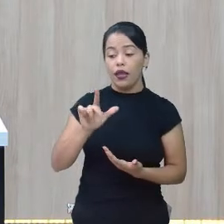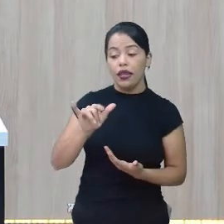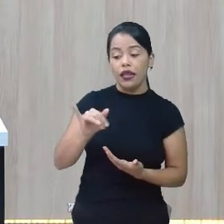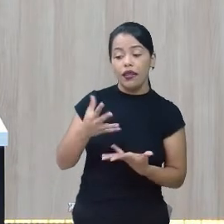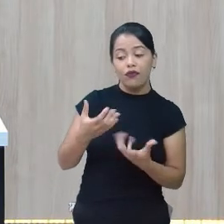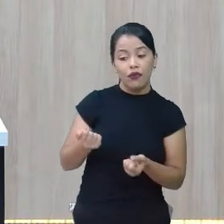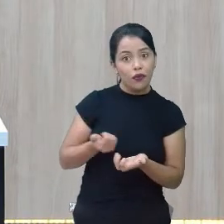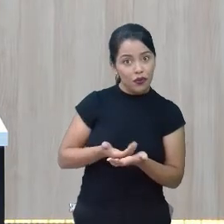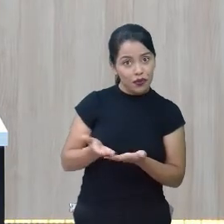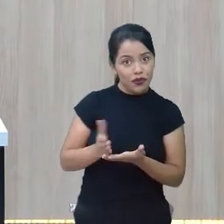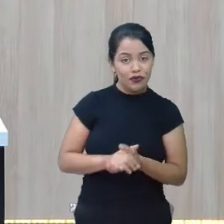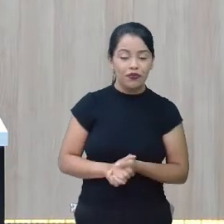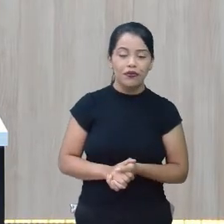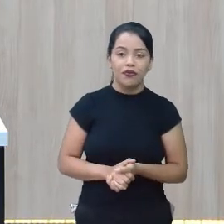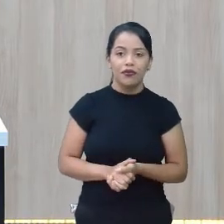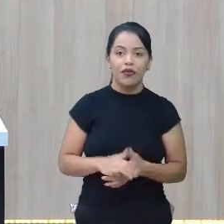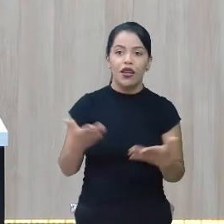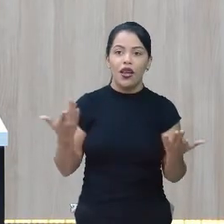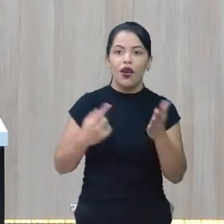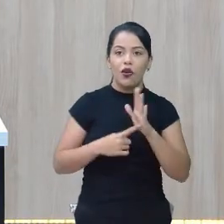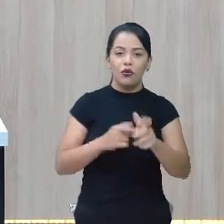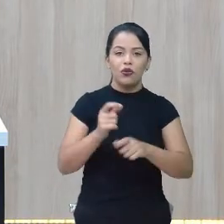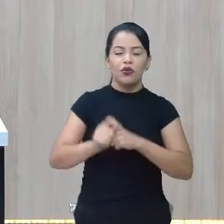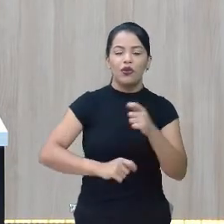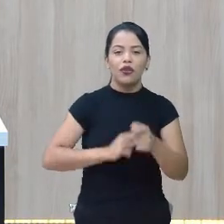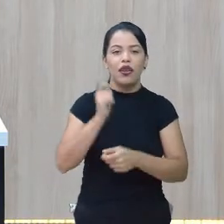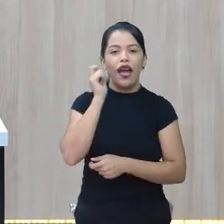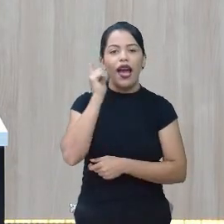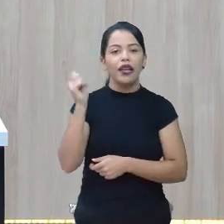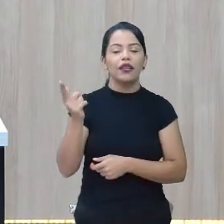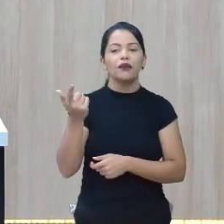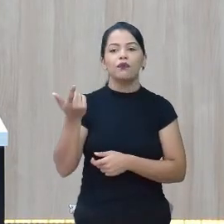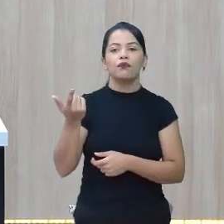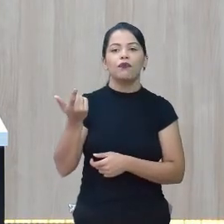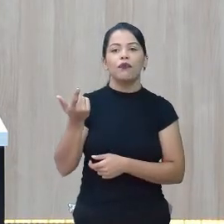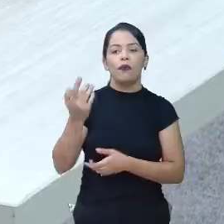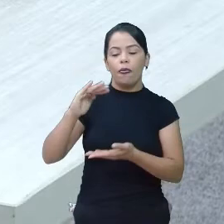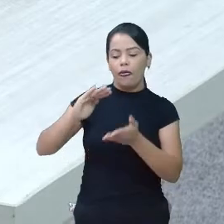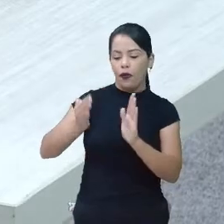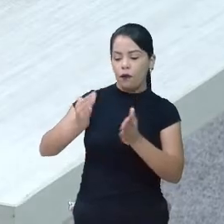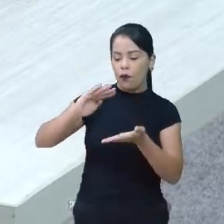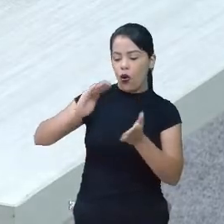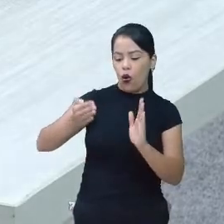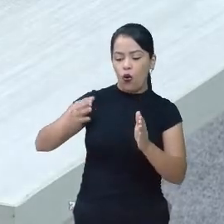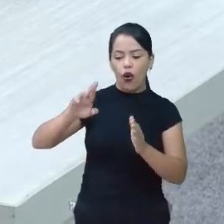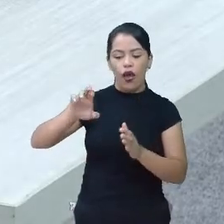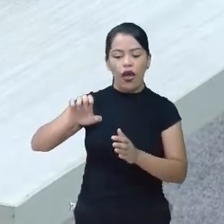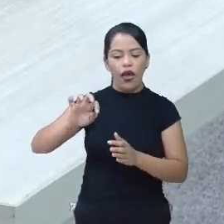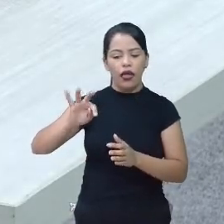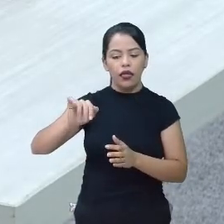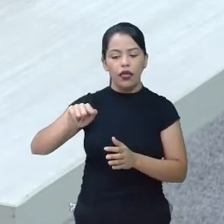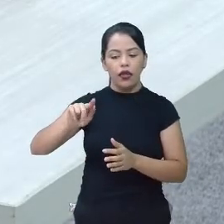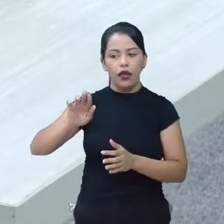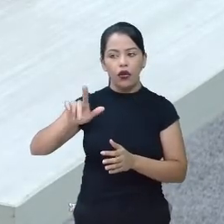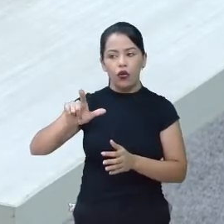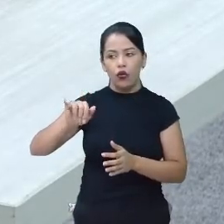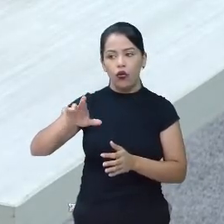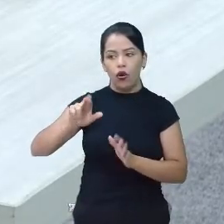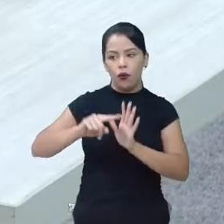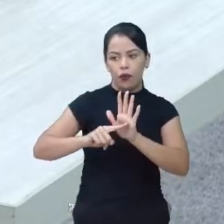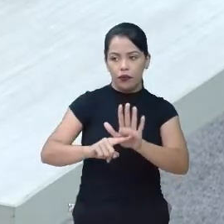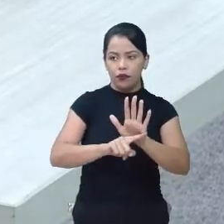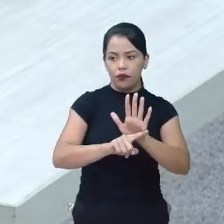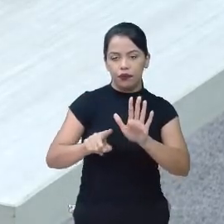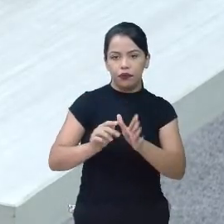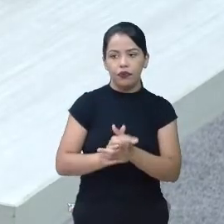Aqui eu trouxe, gente, uma ideia do bloco retangular, vê? E nesse contexto, deixa eu trazer mais aqui para frente,